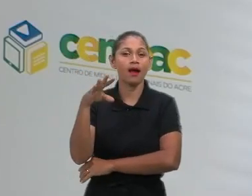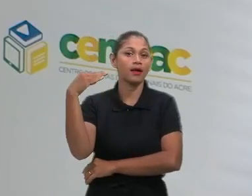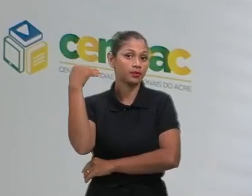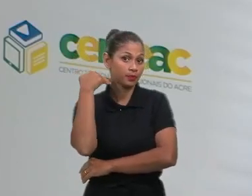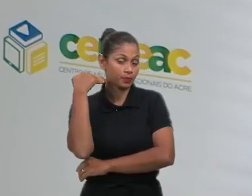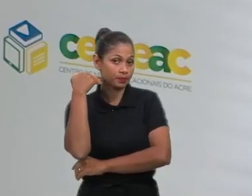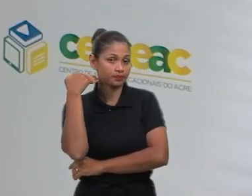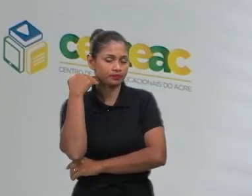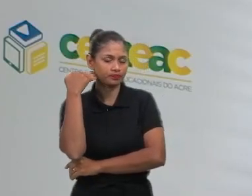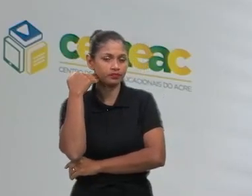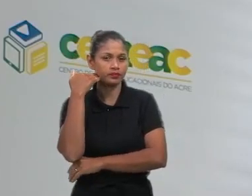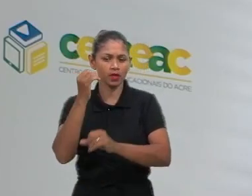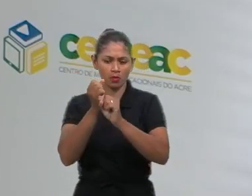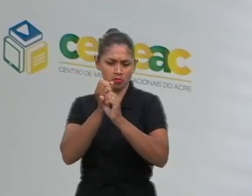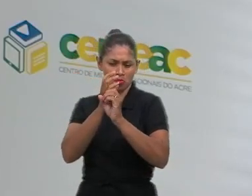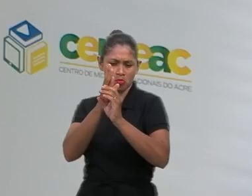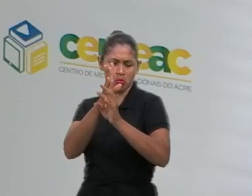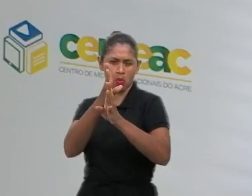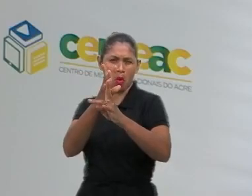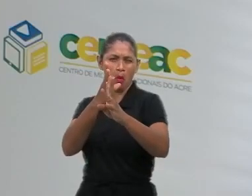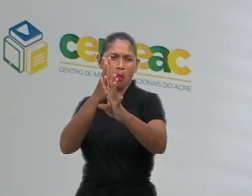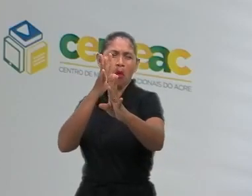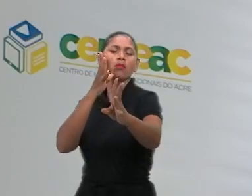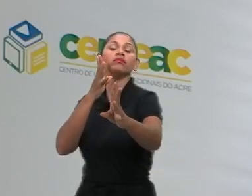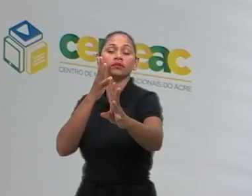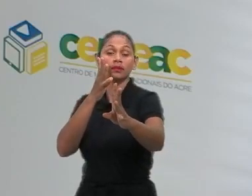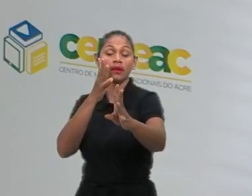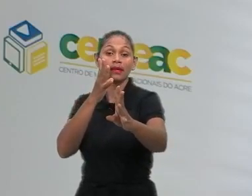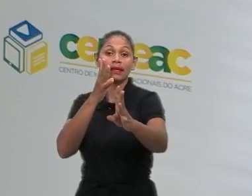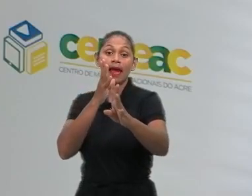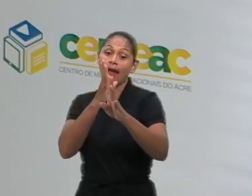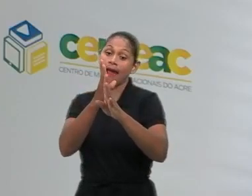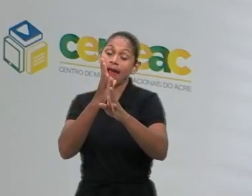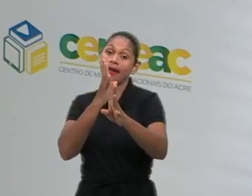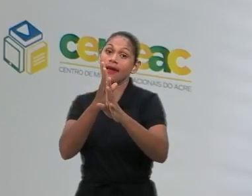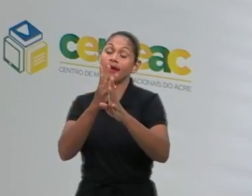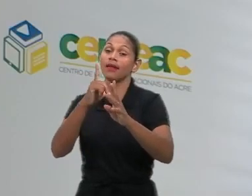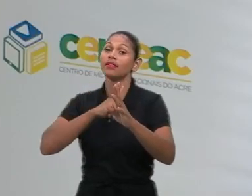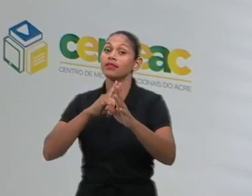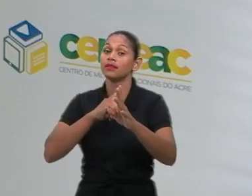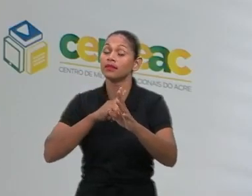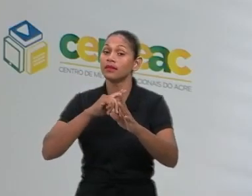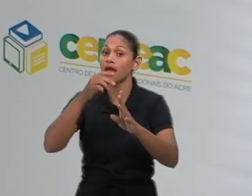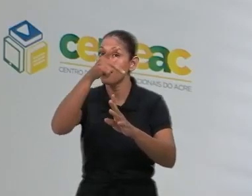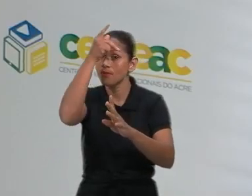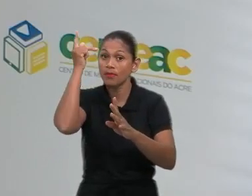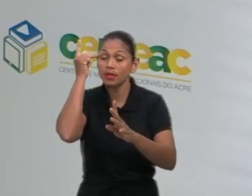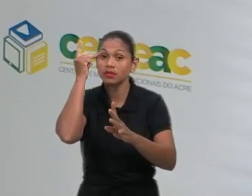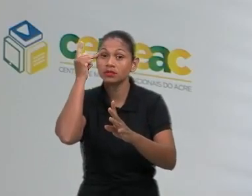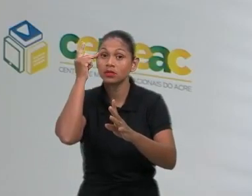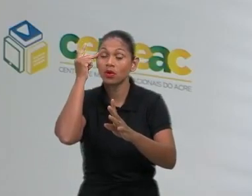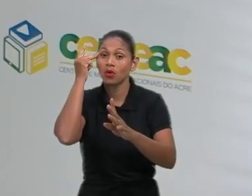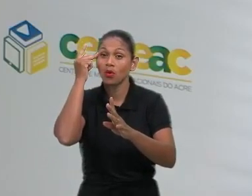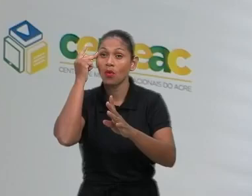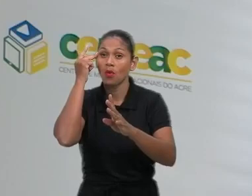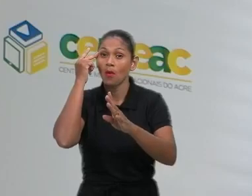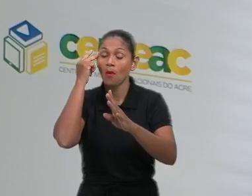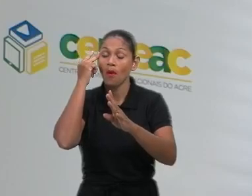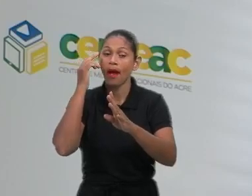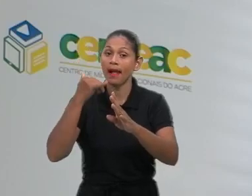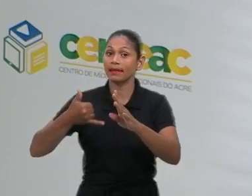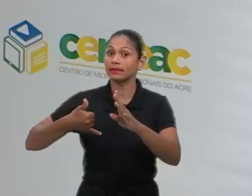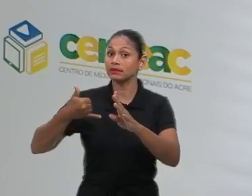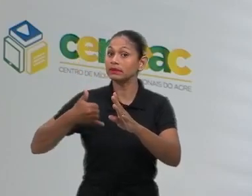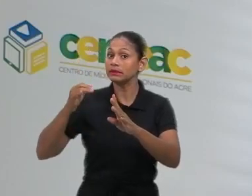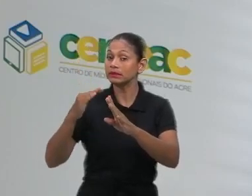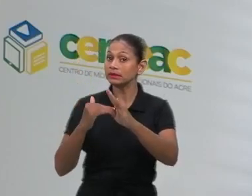que dentro dessa fila existem pessoas que são prioridades, e essas prioridades, elas precisam ser passadas à frente. A partir disso, o que é